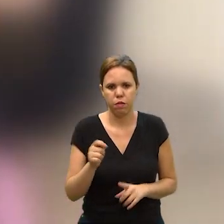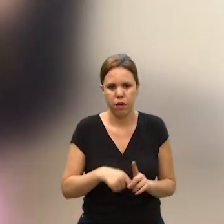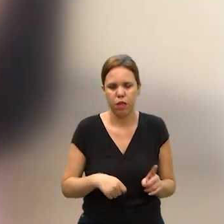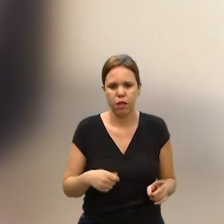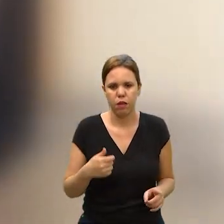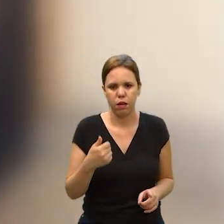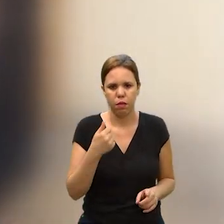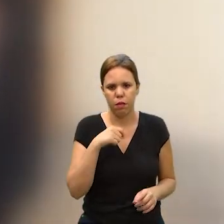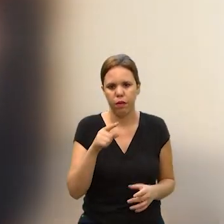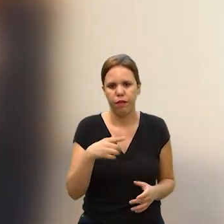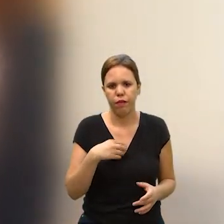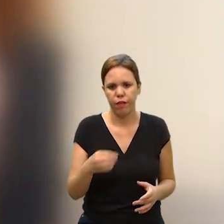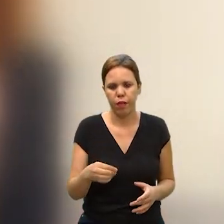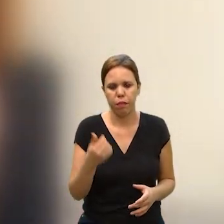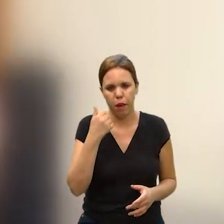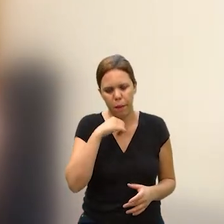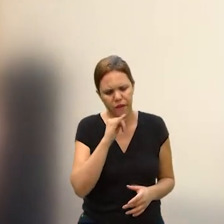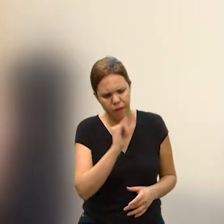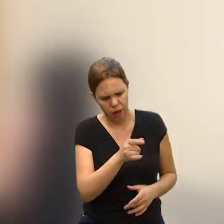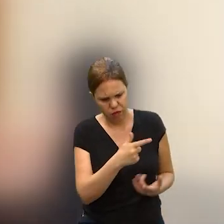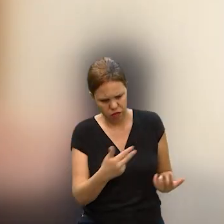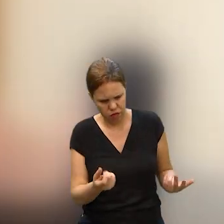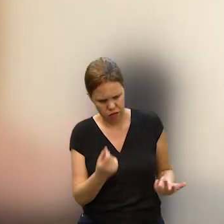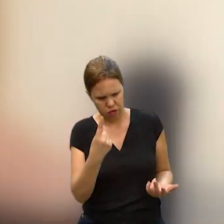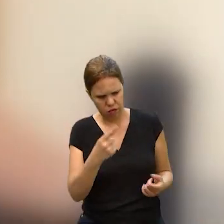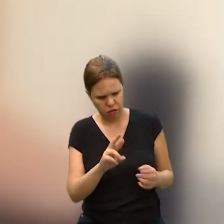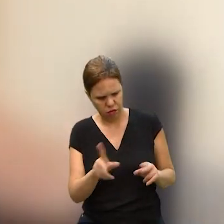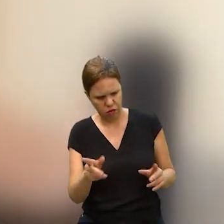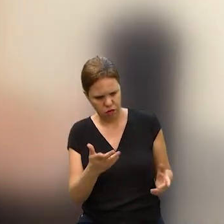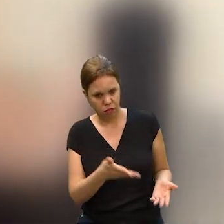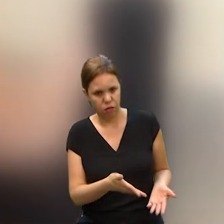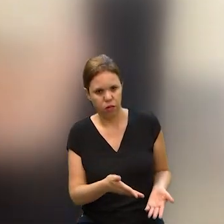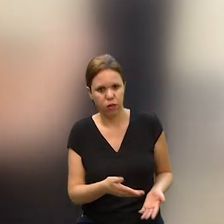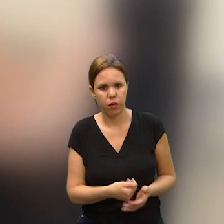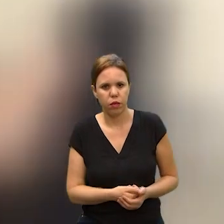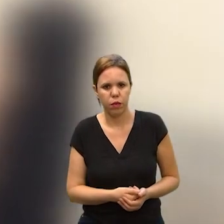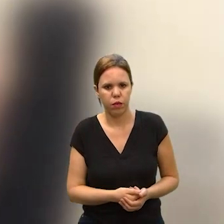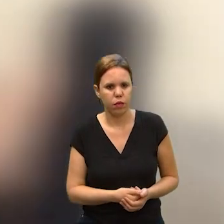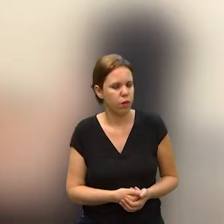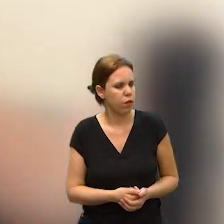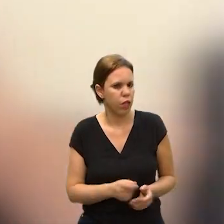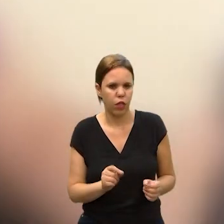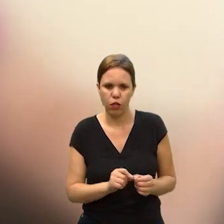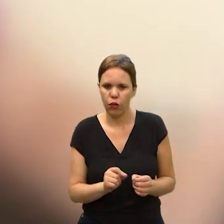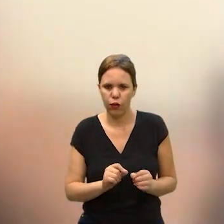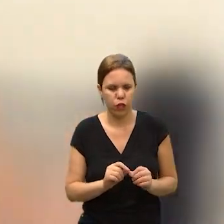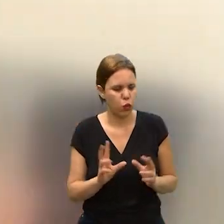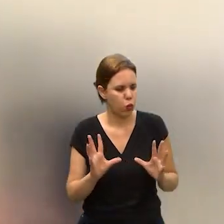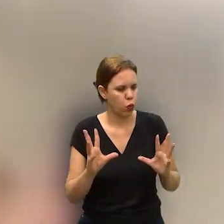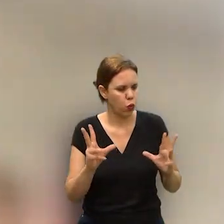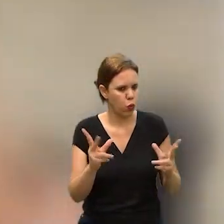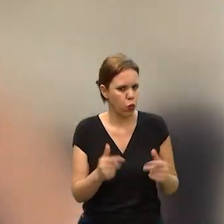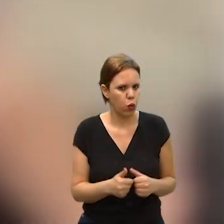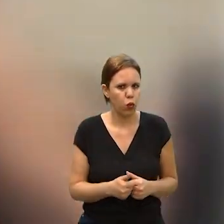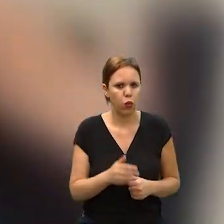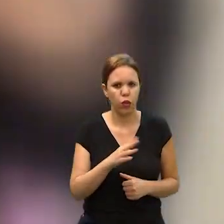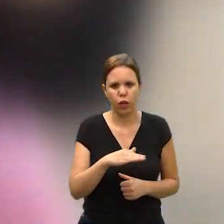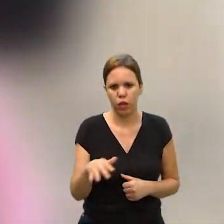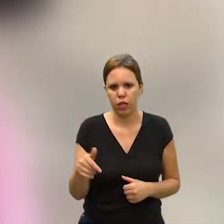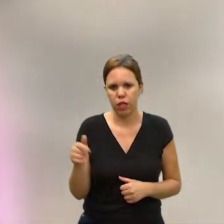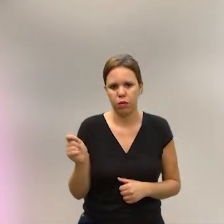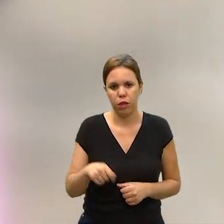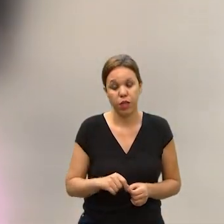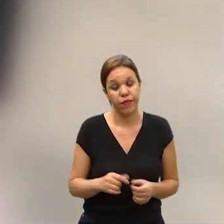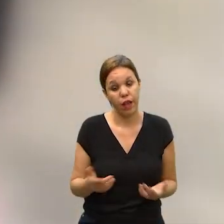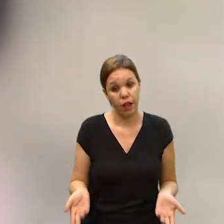7 meses, minha mãe disse: essas meninas têm alguma coisa de diferente. elas não estão fazendo tudo que criança de